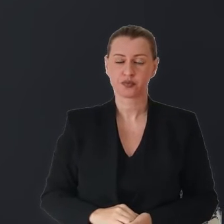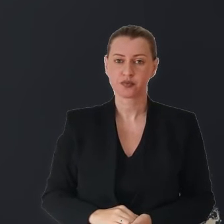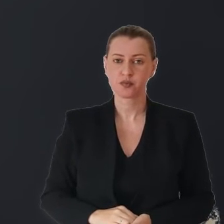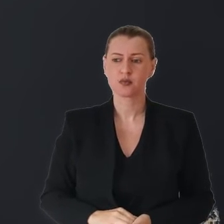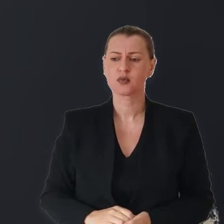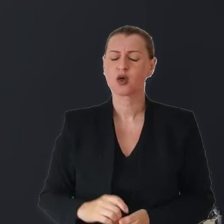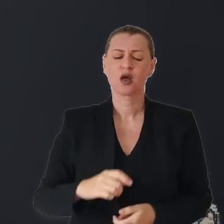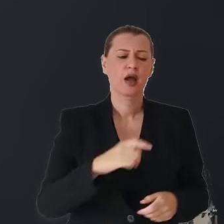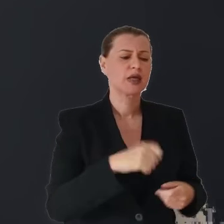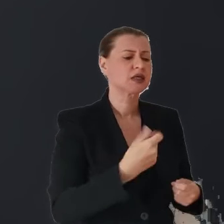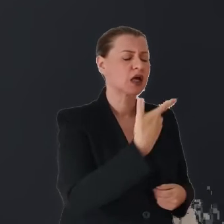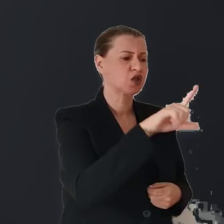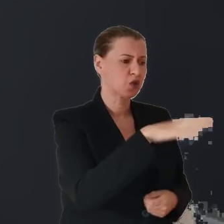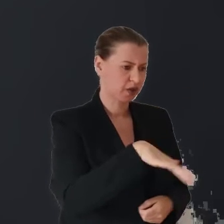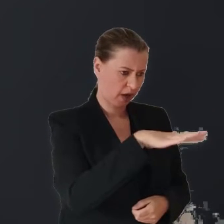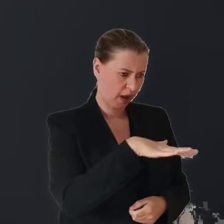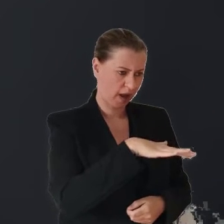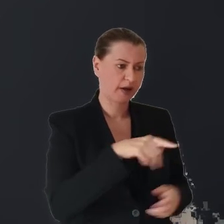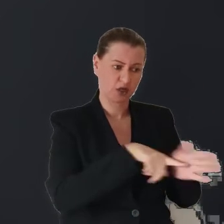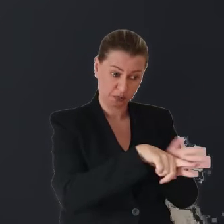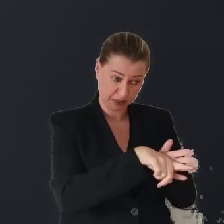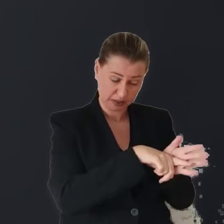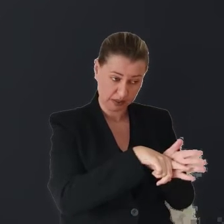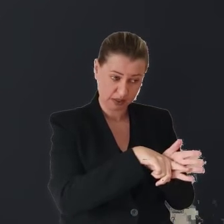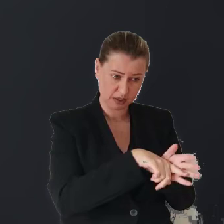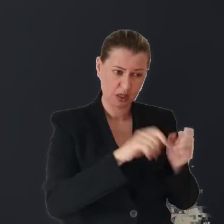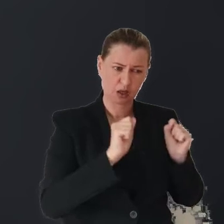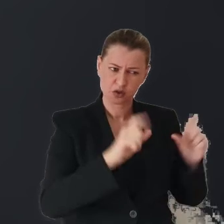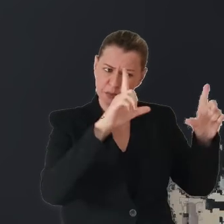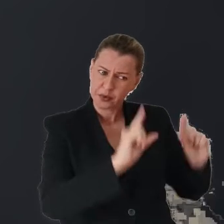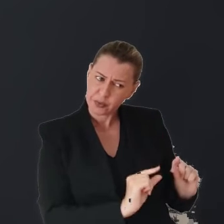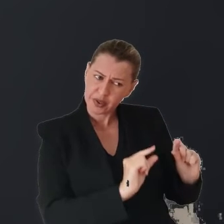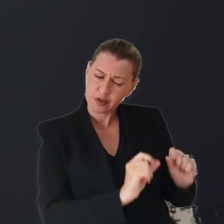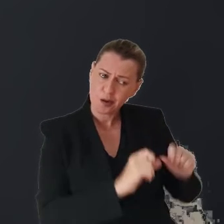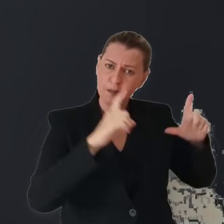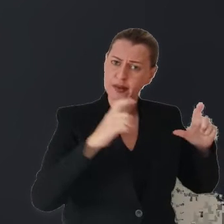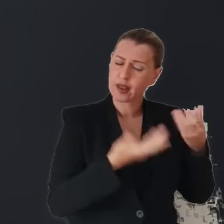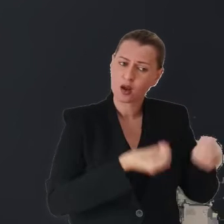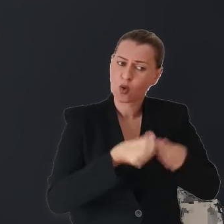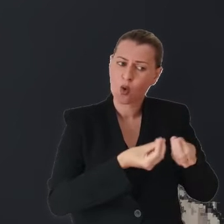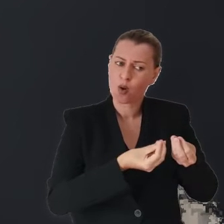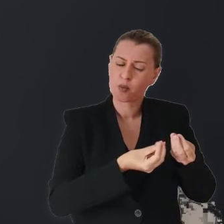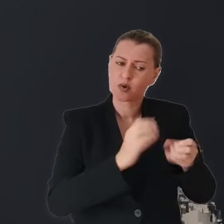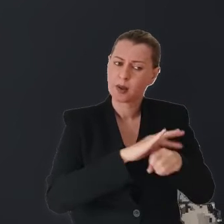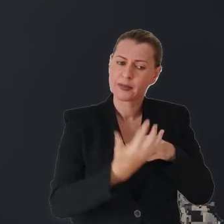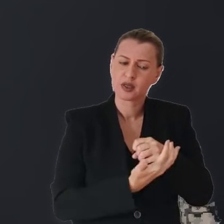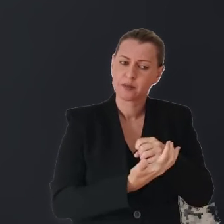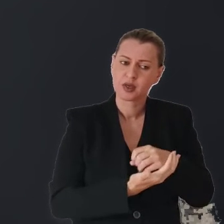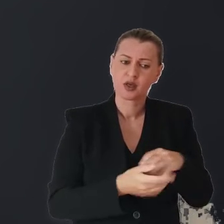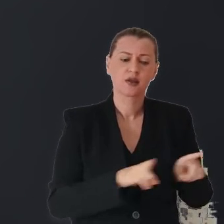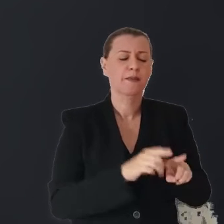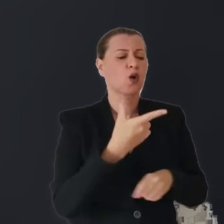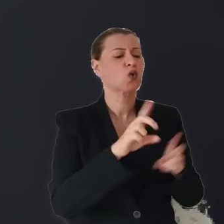As demandas de outras áreas, de pesquisas de outras áreas, elas diminuíram ou elas aumentaram durante a pandemia?